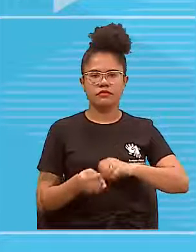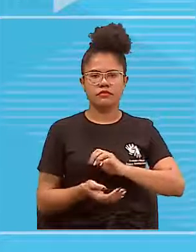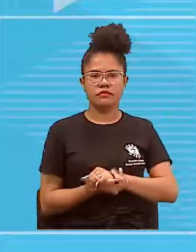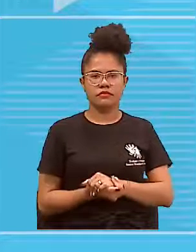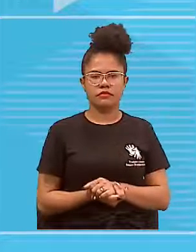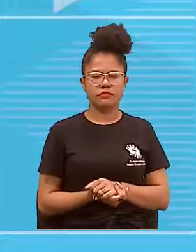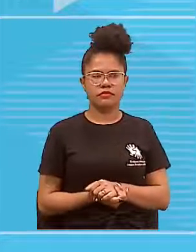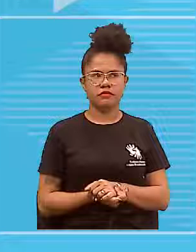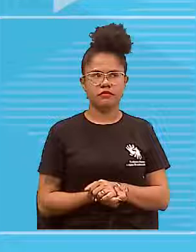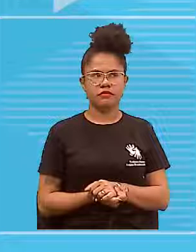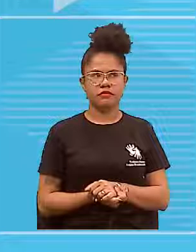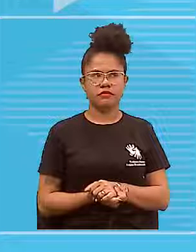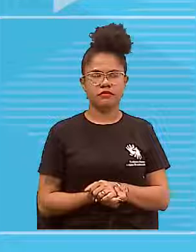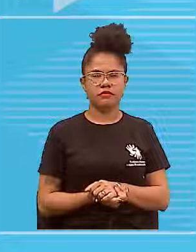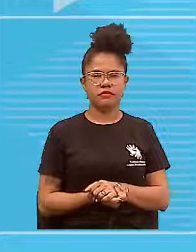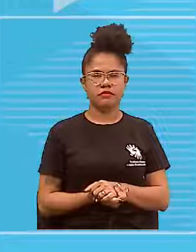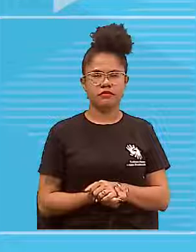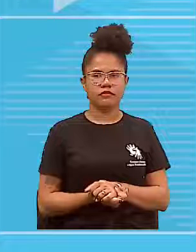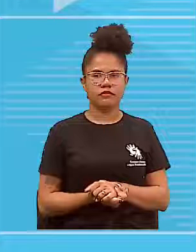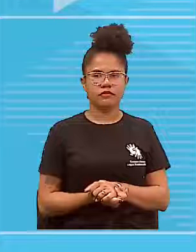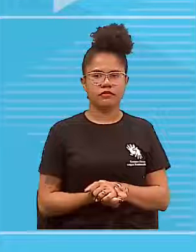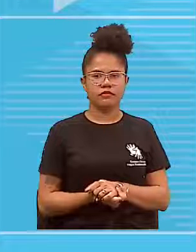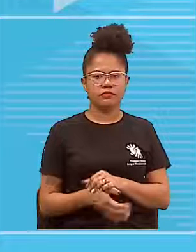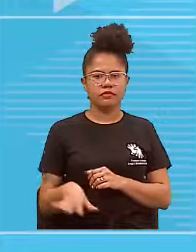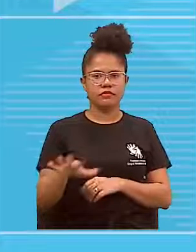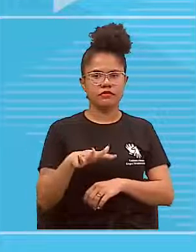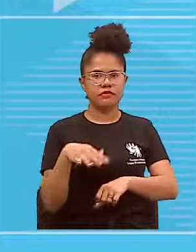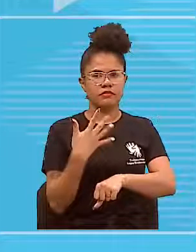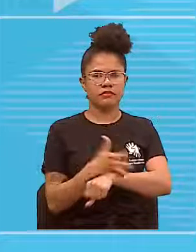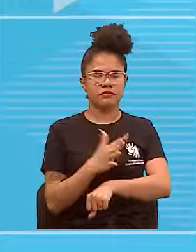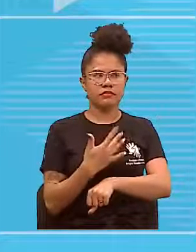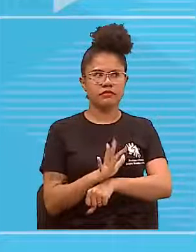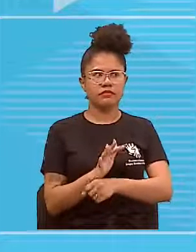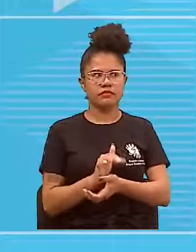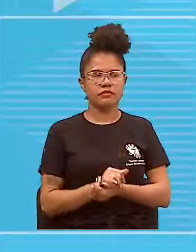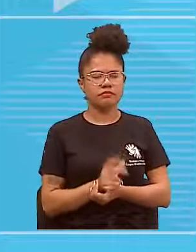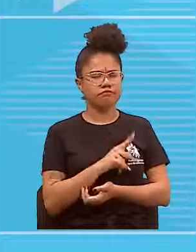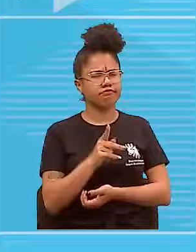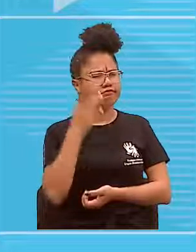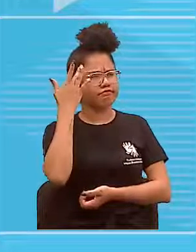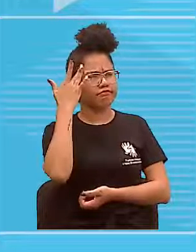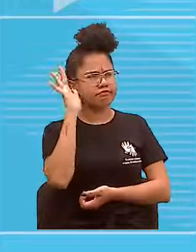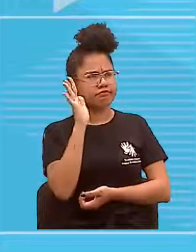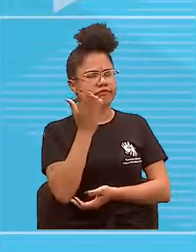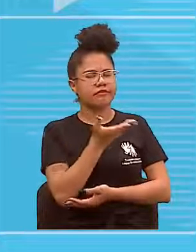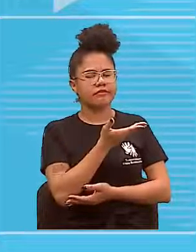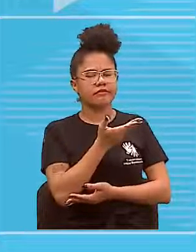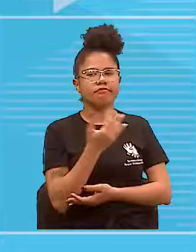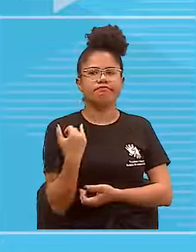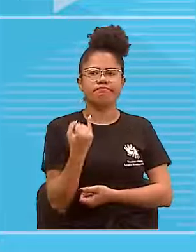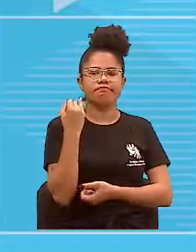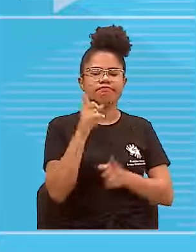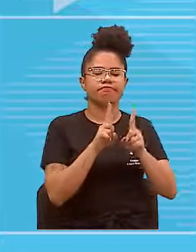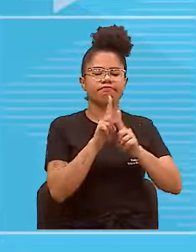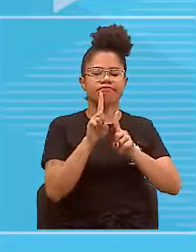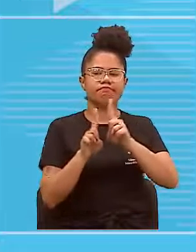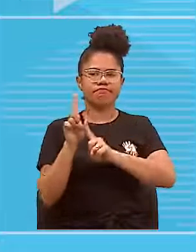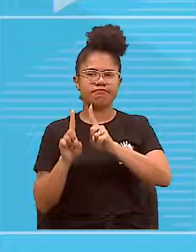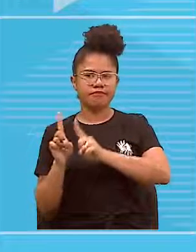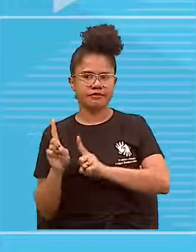para o lado prático. Ah, professor, não sabia. Olha a importância da estatística.